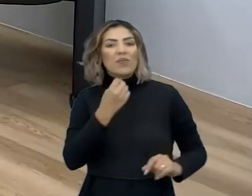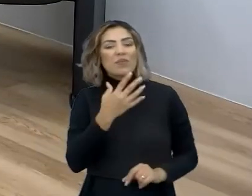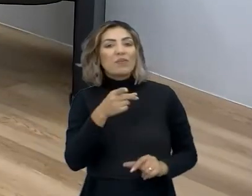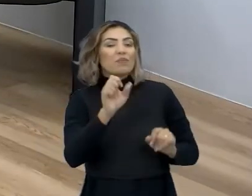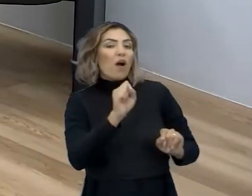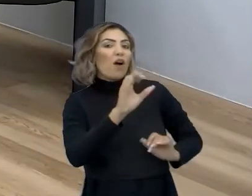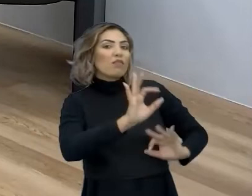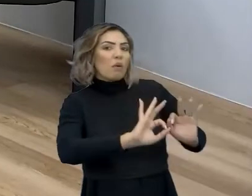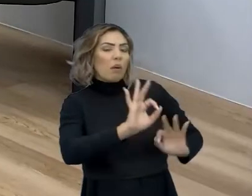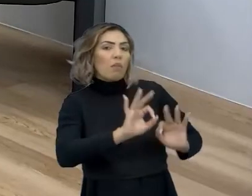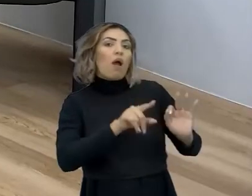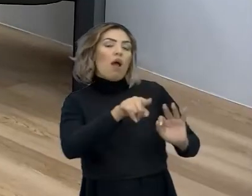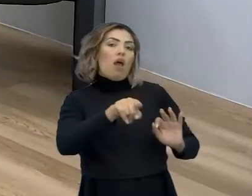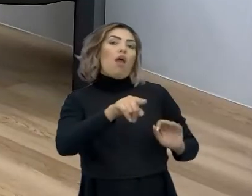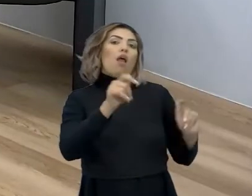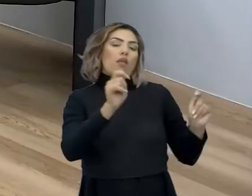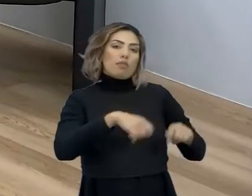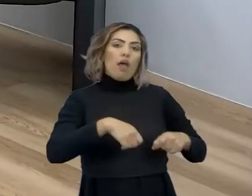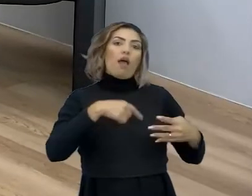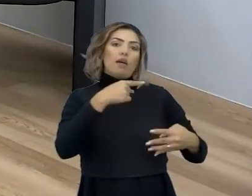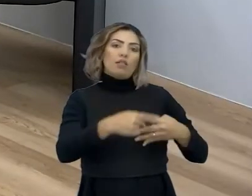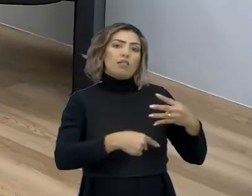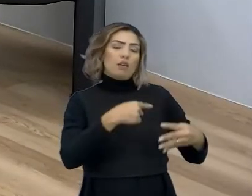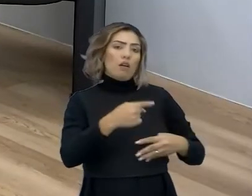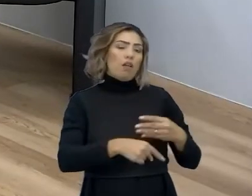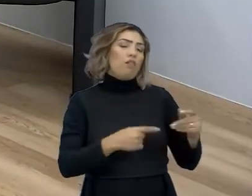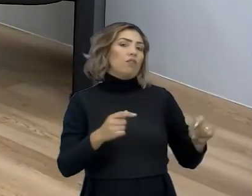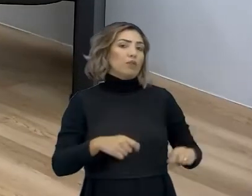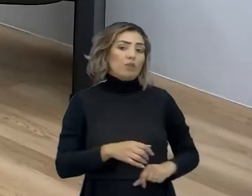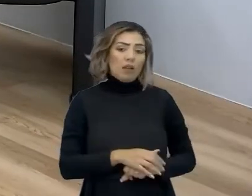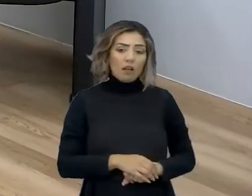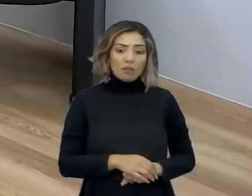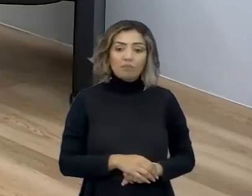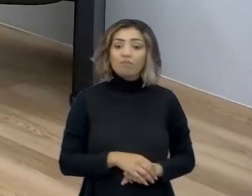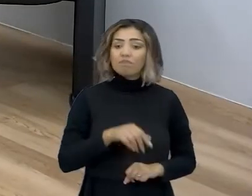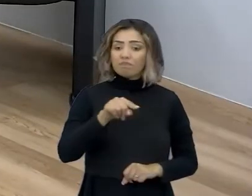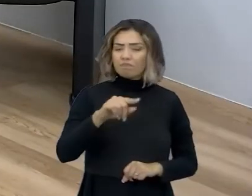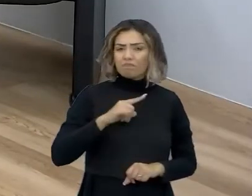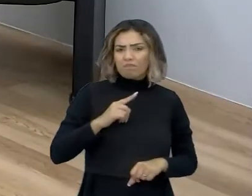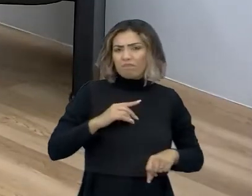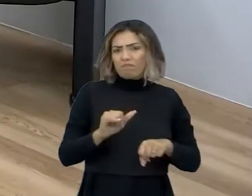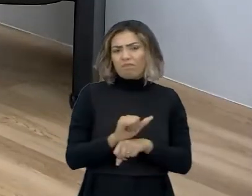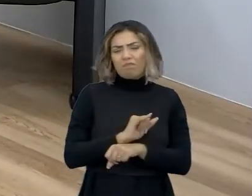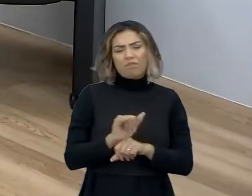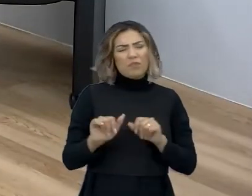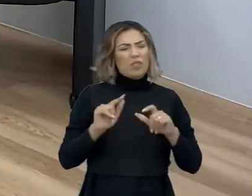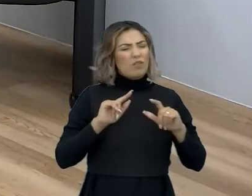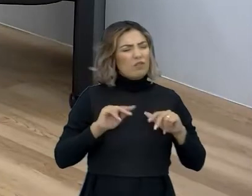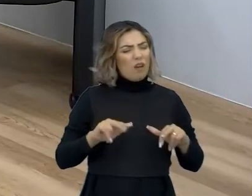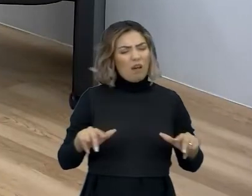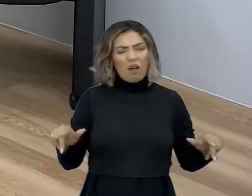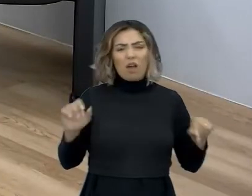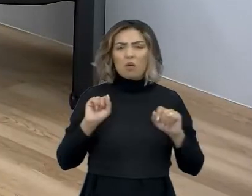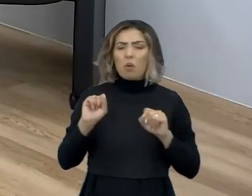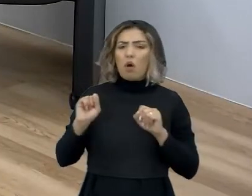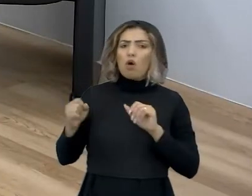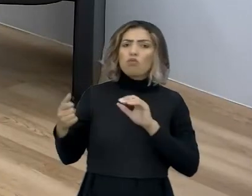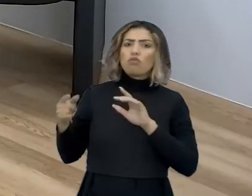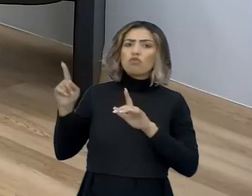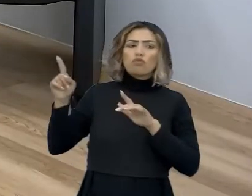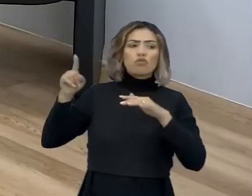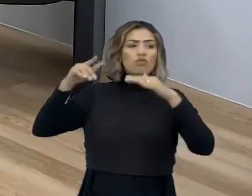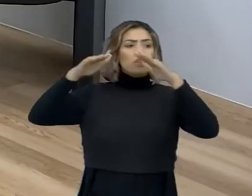coisa reciclável, né? A garrafa de PET e tudo mais, coloca lá nas condições. A gente tem aí todos os esquemas para montar ela, faz um furo lá no